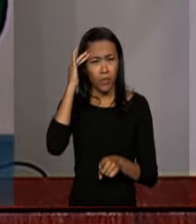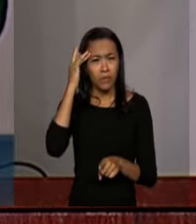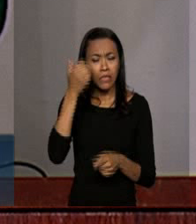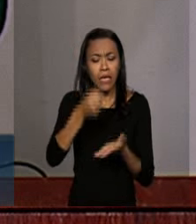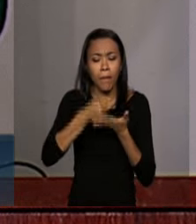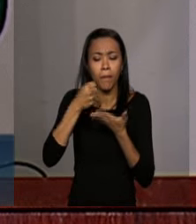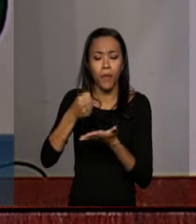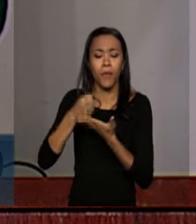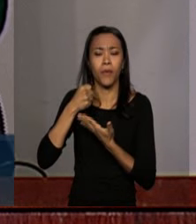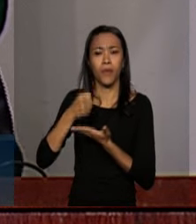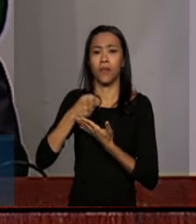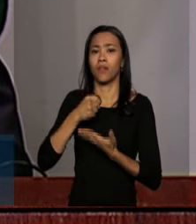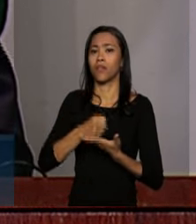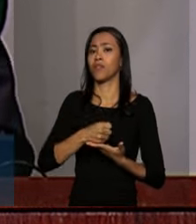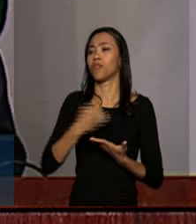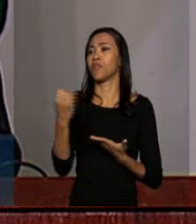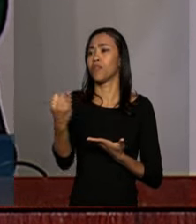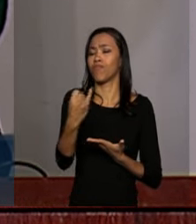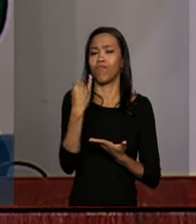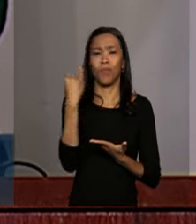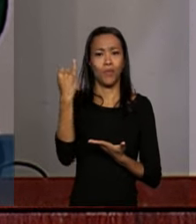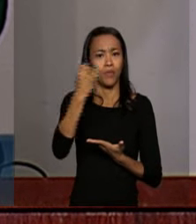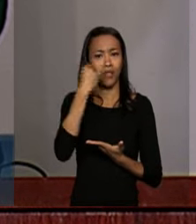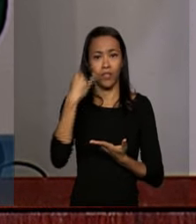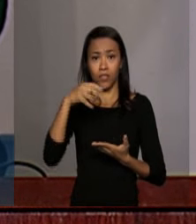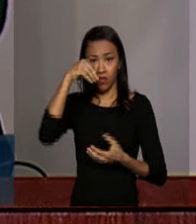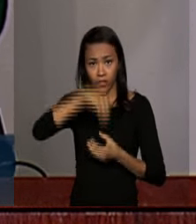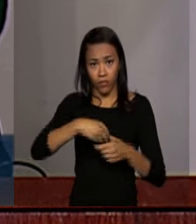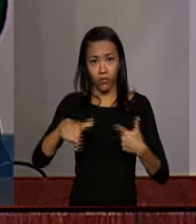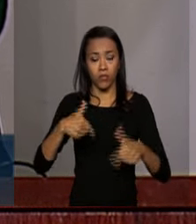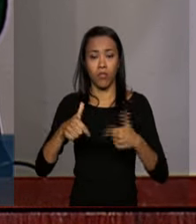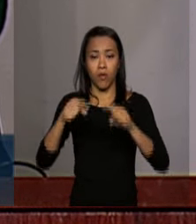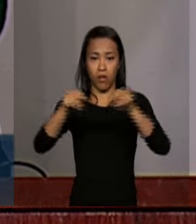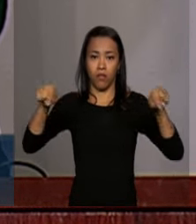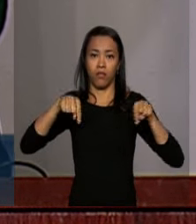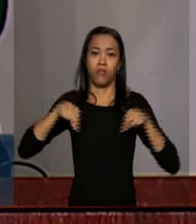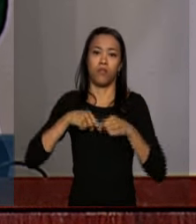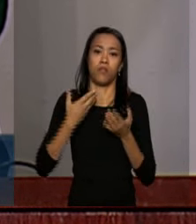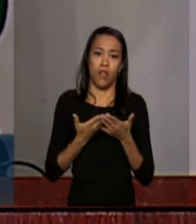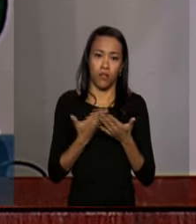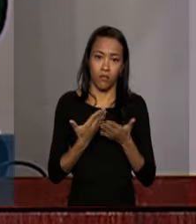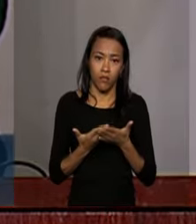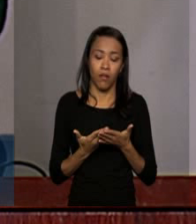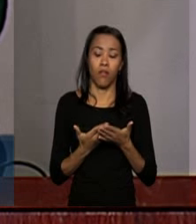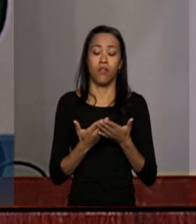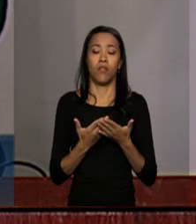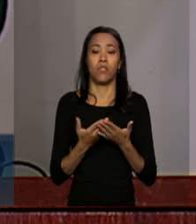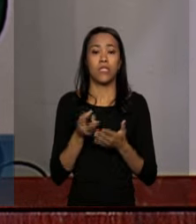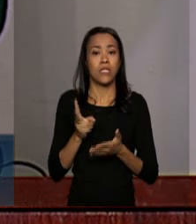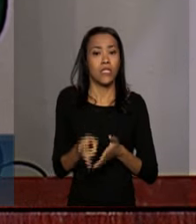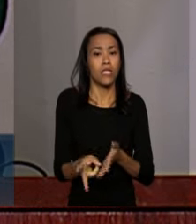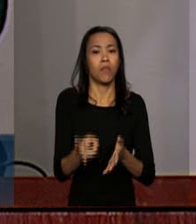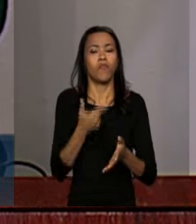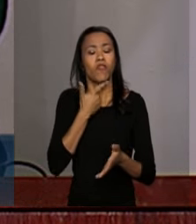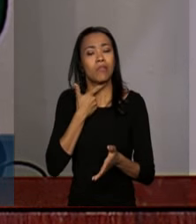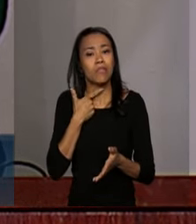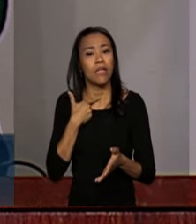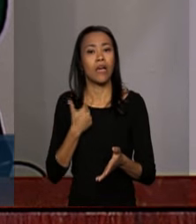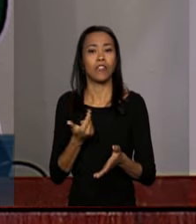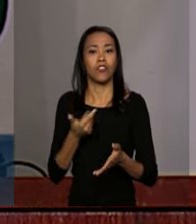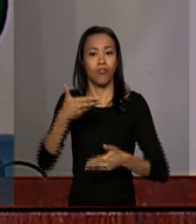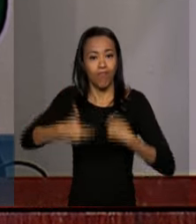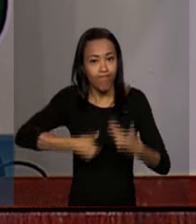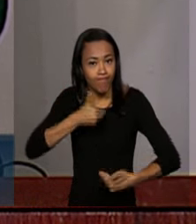essencial na condução de nossas atividades acadêmicas diárias. Com espírito de iniciativa e vontade de